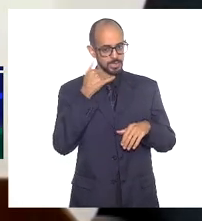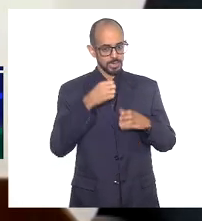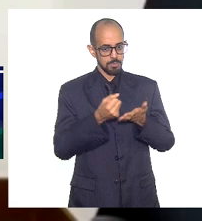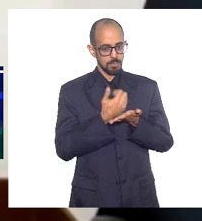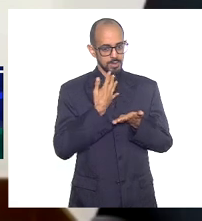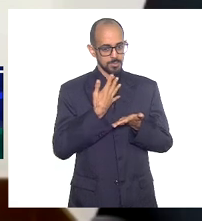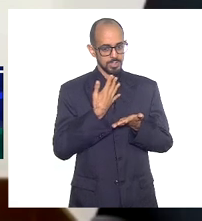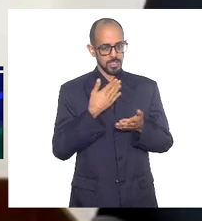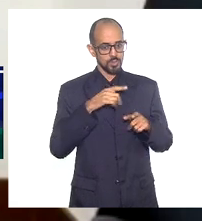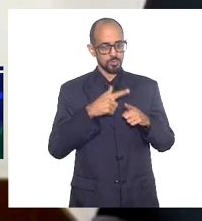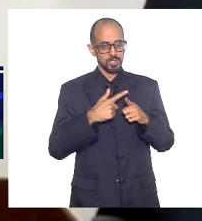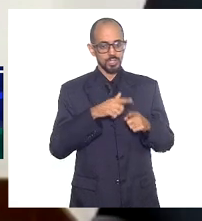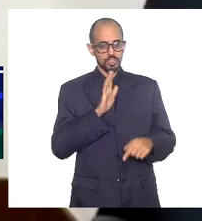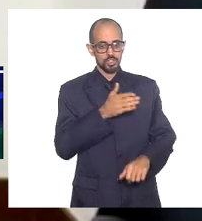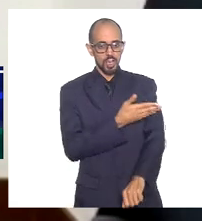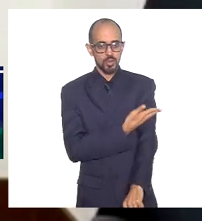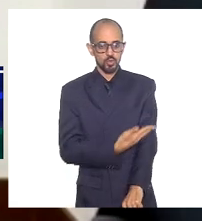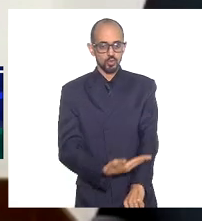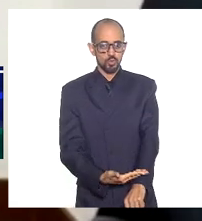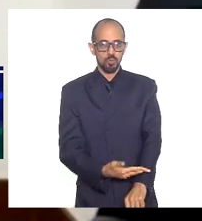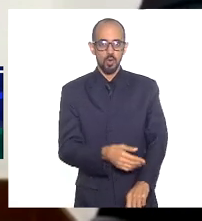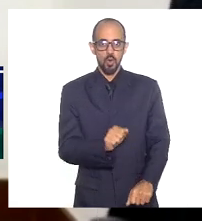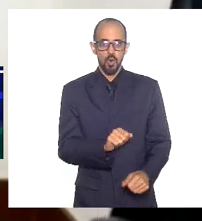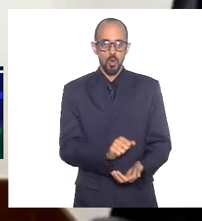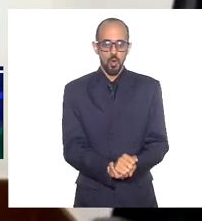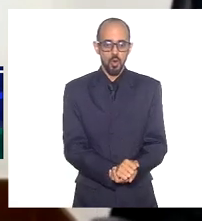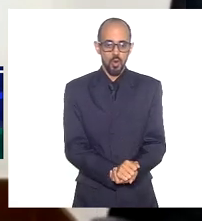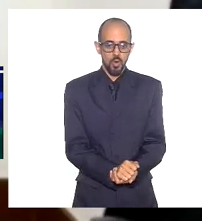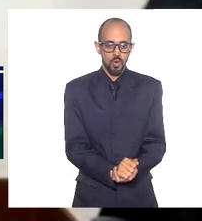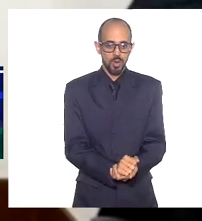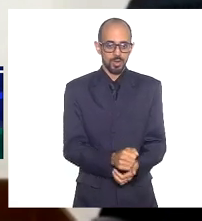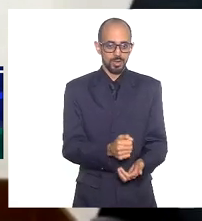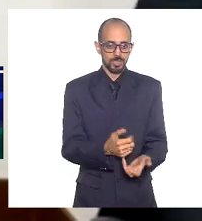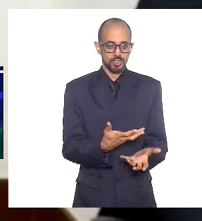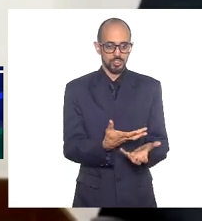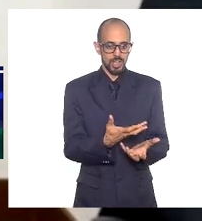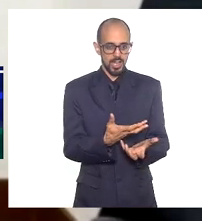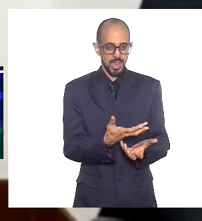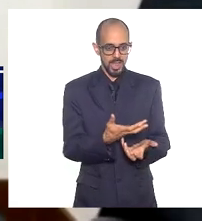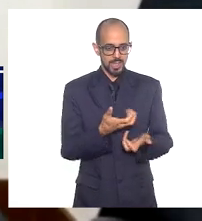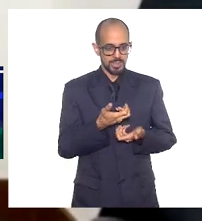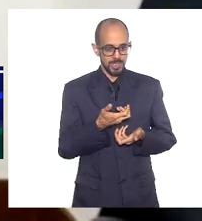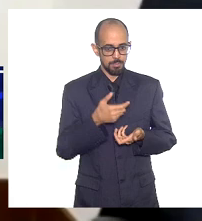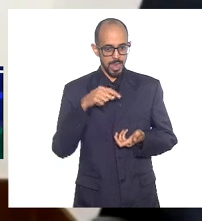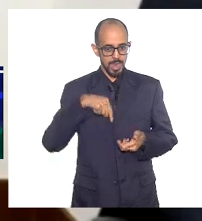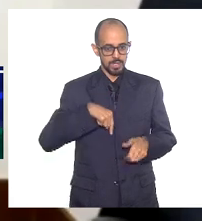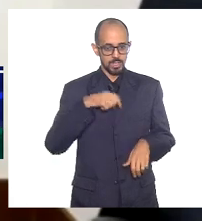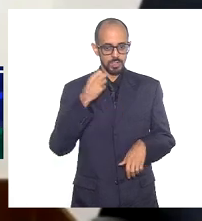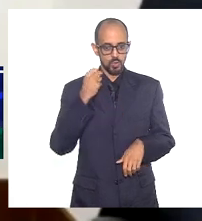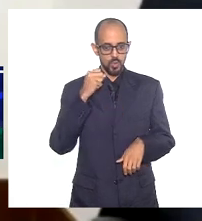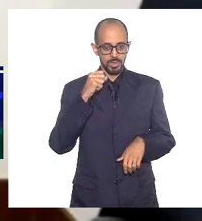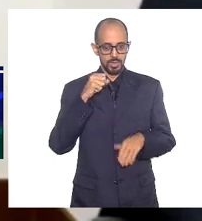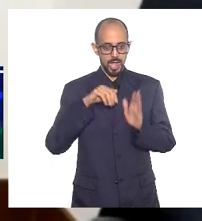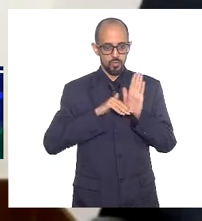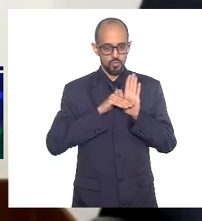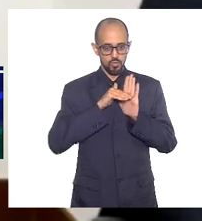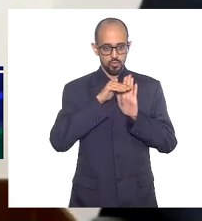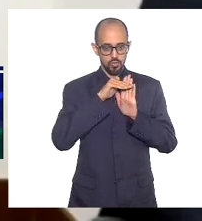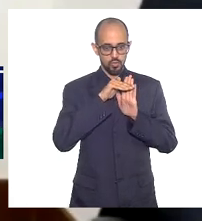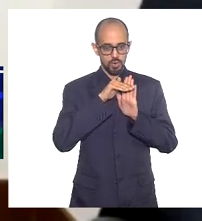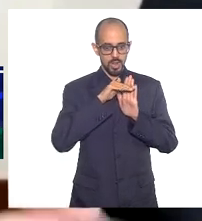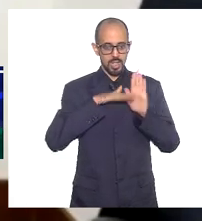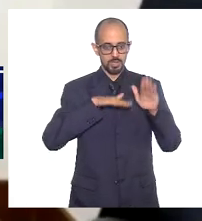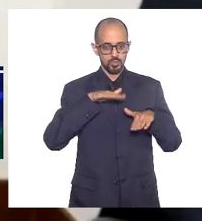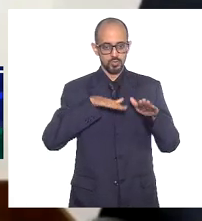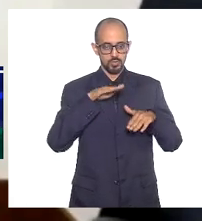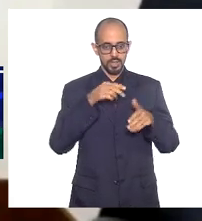acostumou aqui em cima, no oitavo, a receber todos os parlamentares, às vezes chegam quatro, cinco, seis, oito, e aí